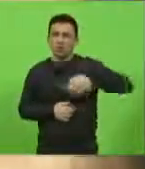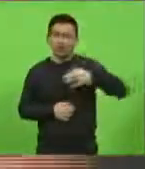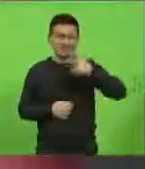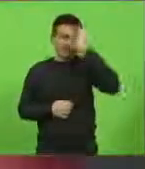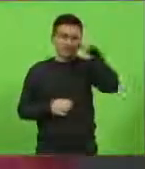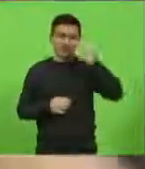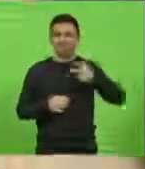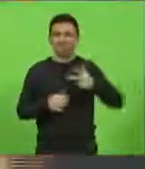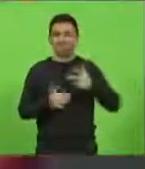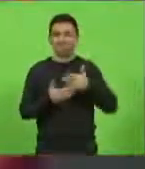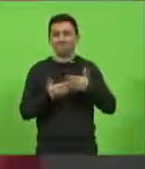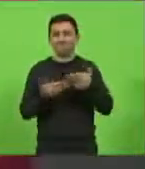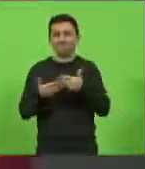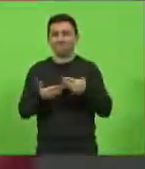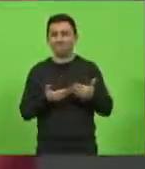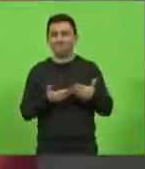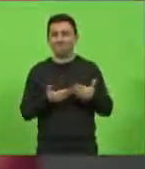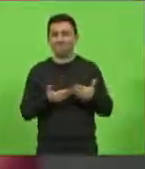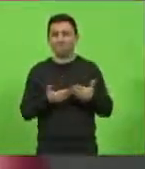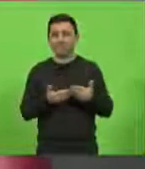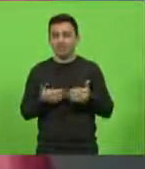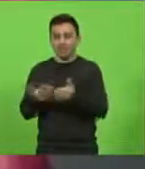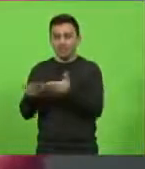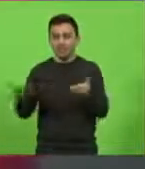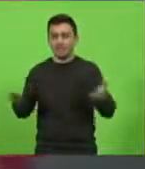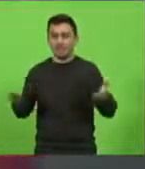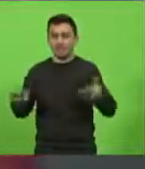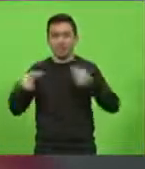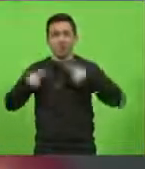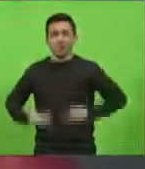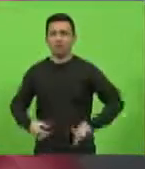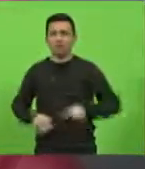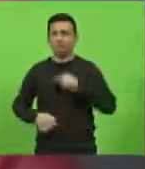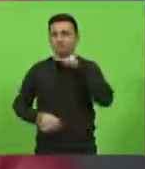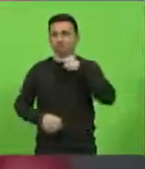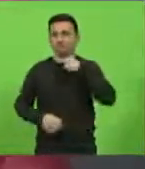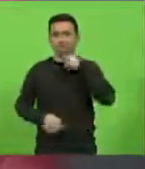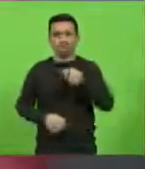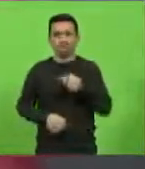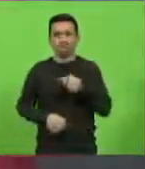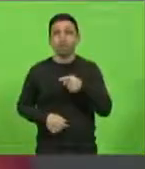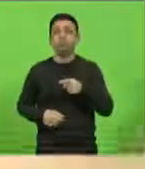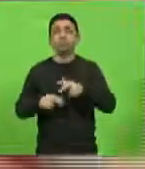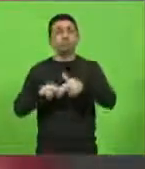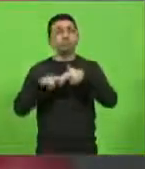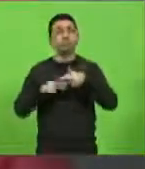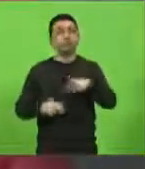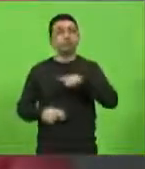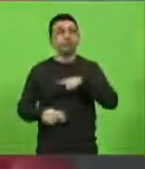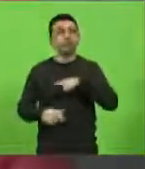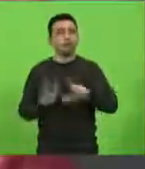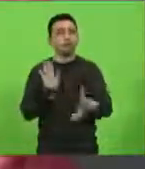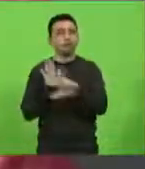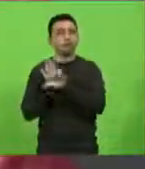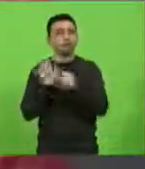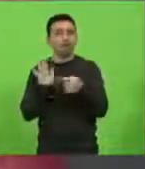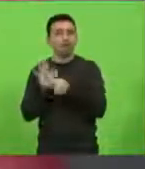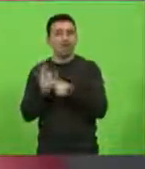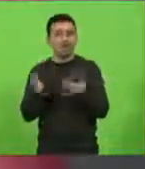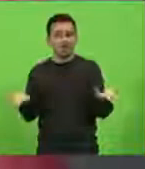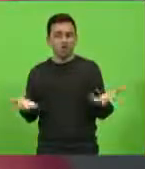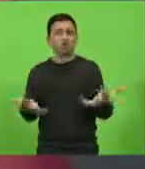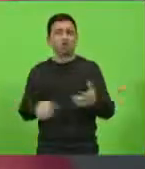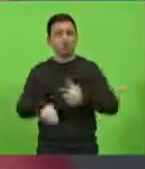consegue isso ultrapassa todos os limites humanidade que conheço mas para isso temos as leis vivemos tempos muito